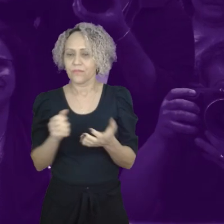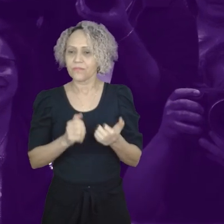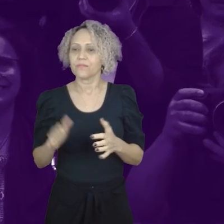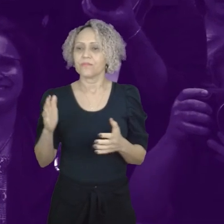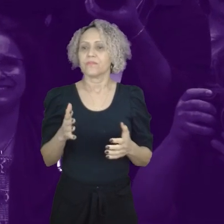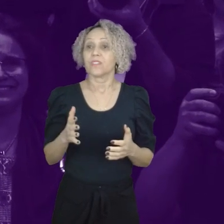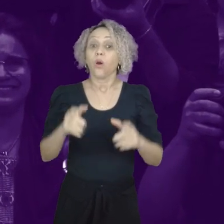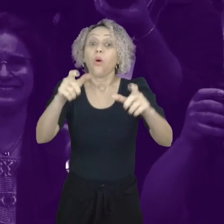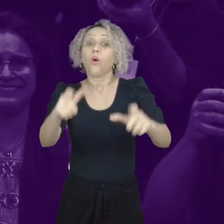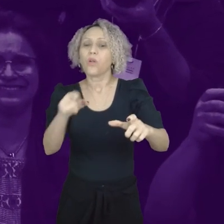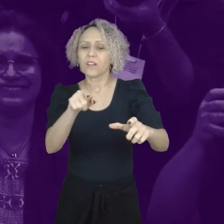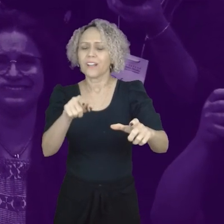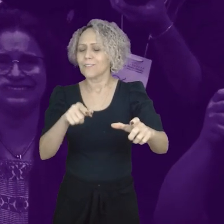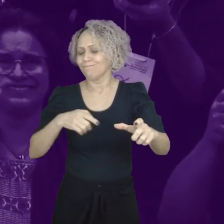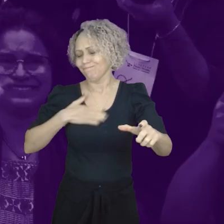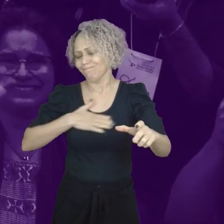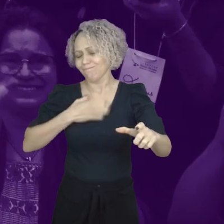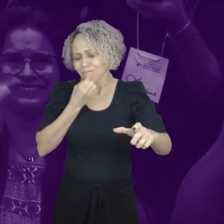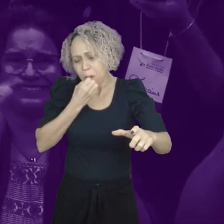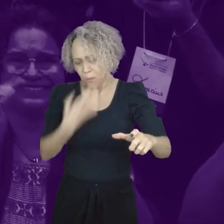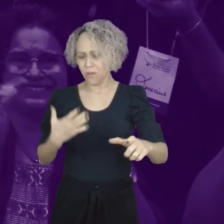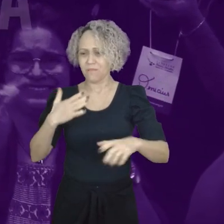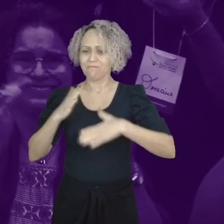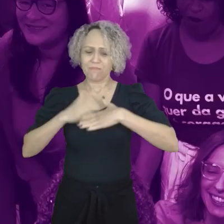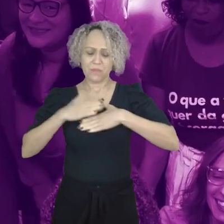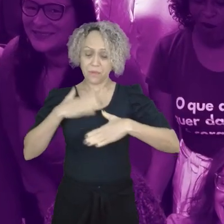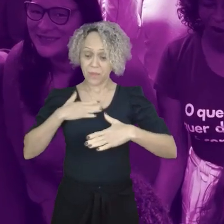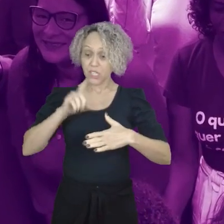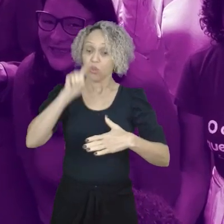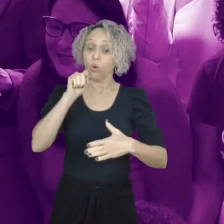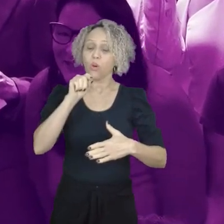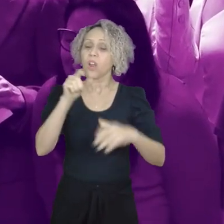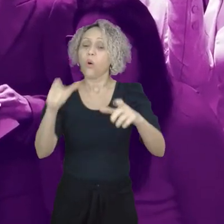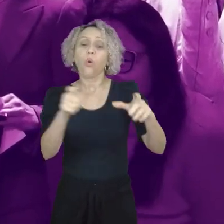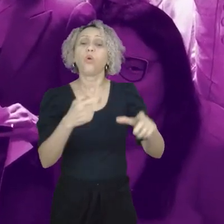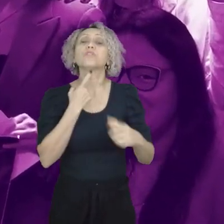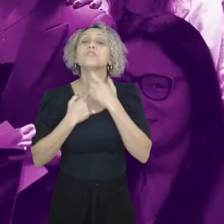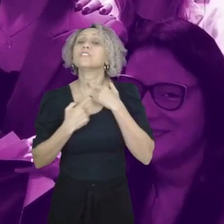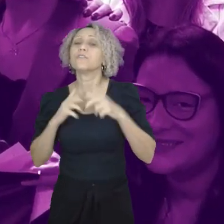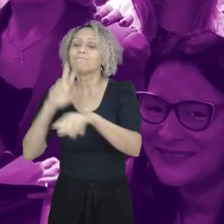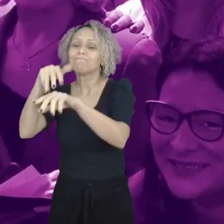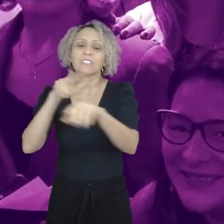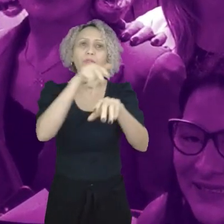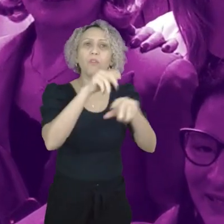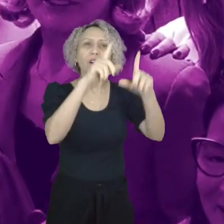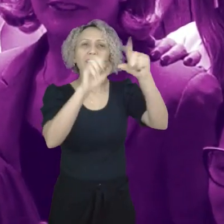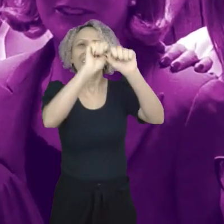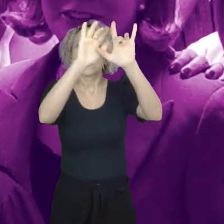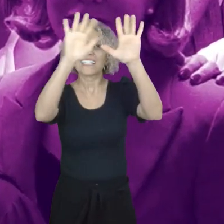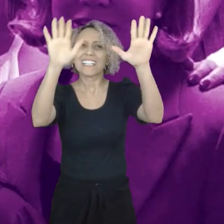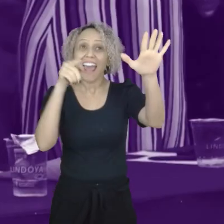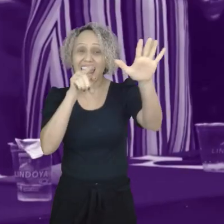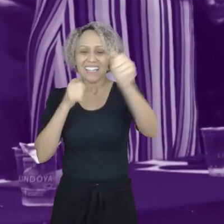O lugar que é bom pra mim é onde eu quiser estar. A estrela ainda brilha, ela é quem